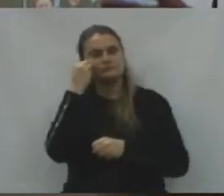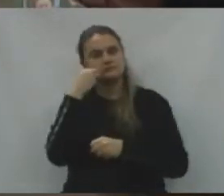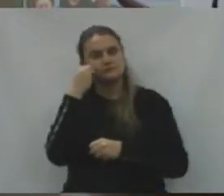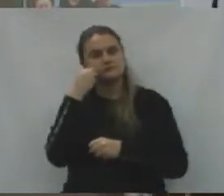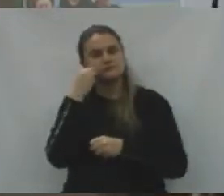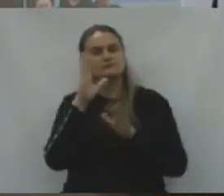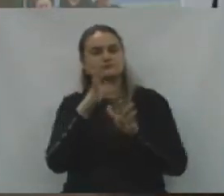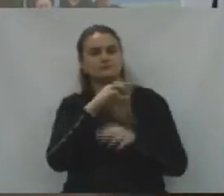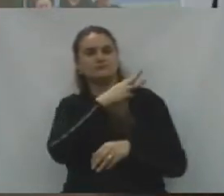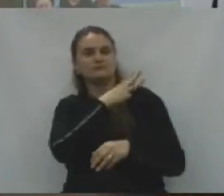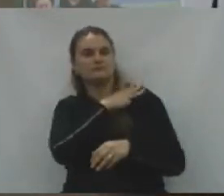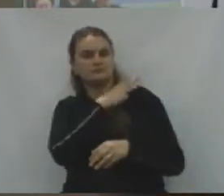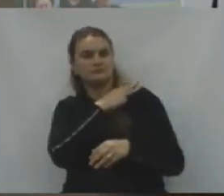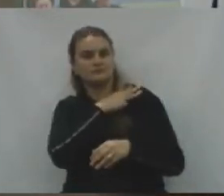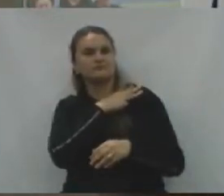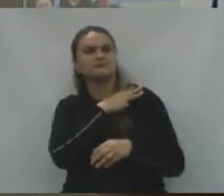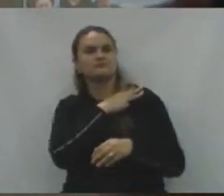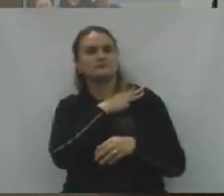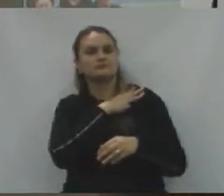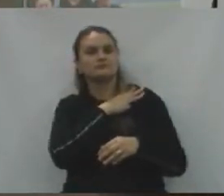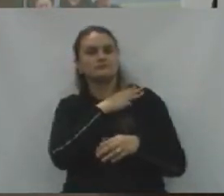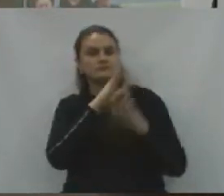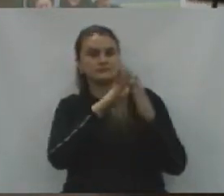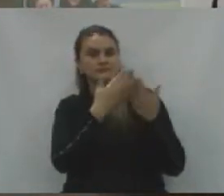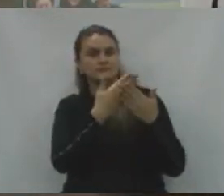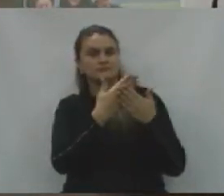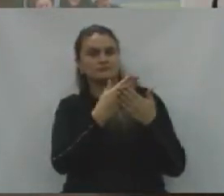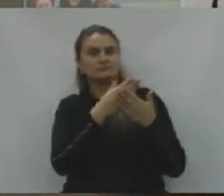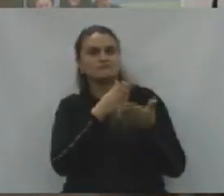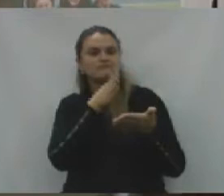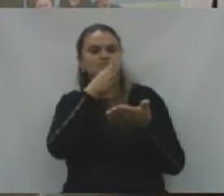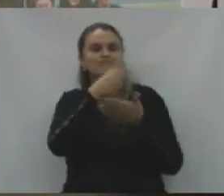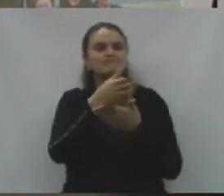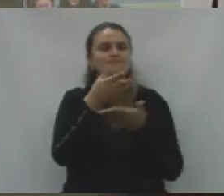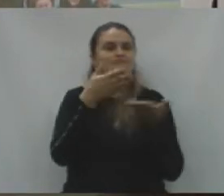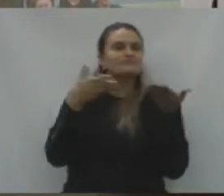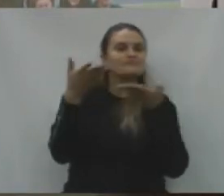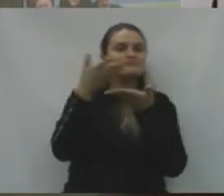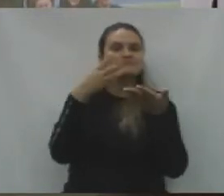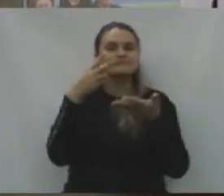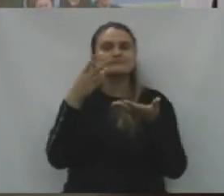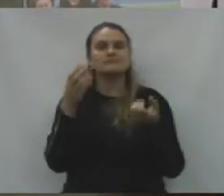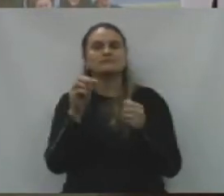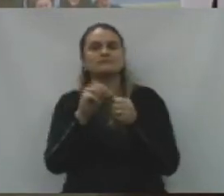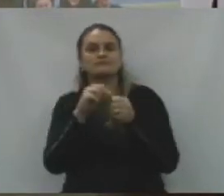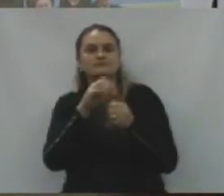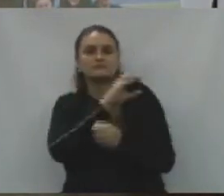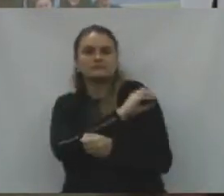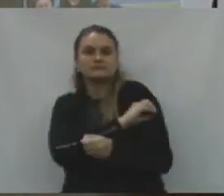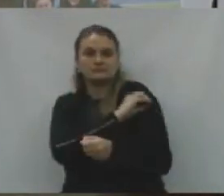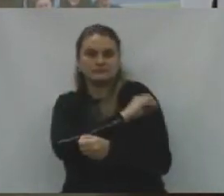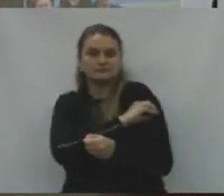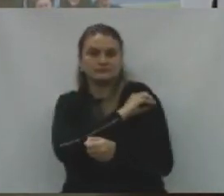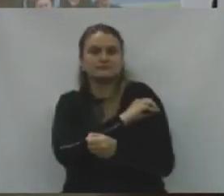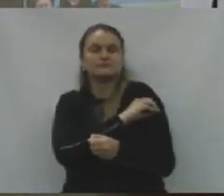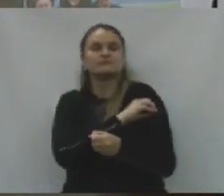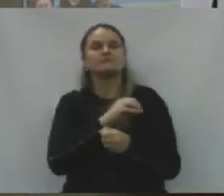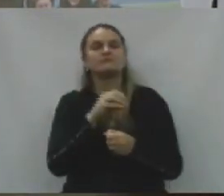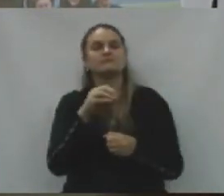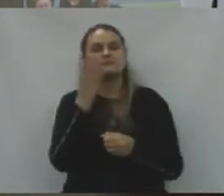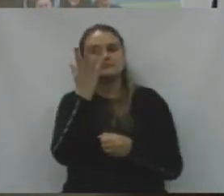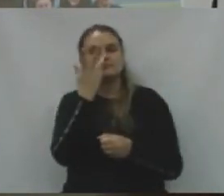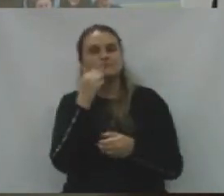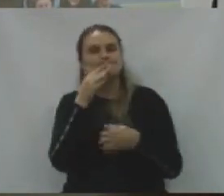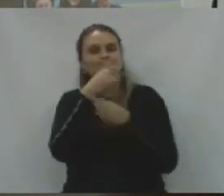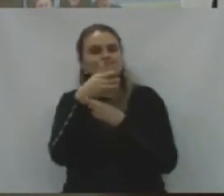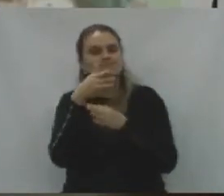oportunidade que, desde o ensino médio, já convive no ambiente universitário, mas passou a oferecer também oficinas junto às outras escolas, cada vez mais